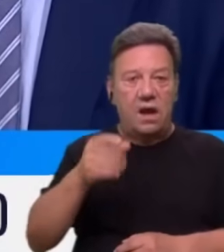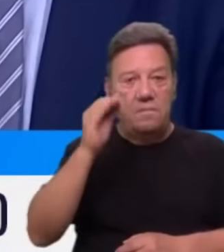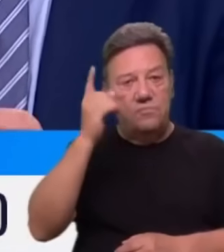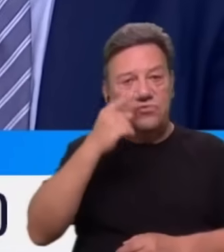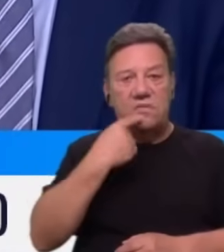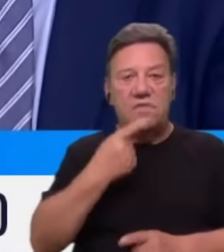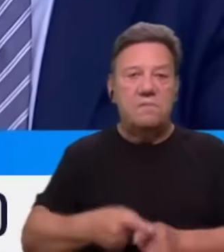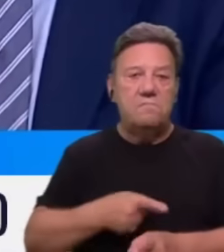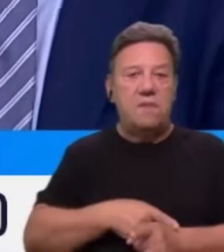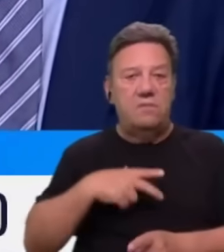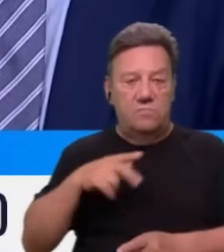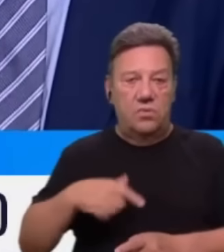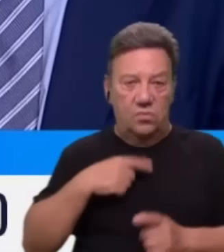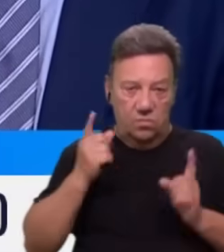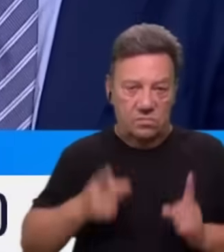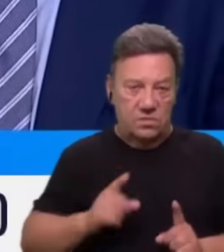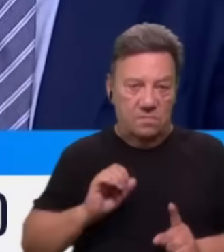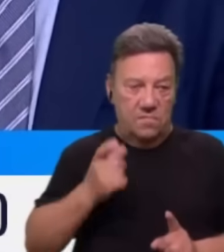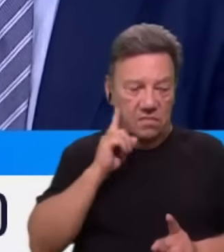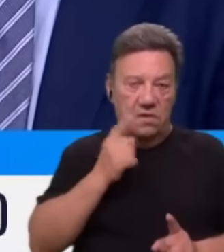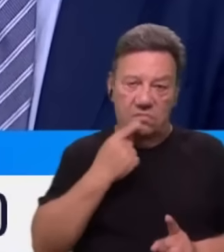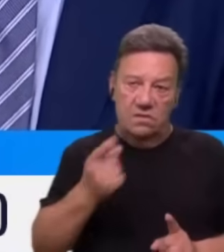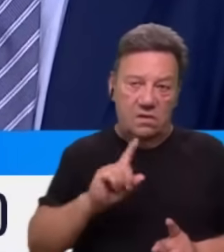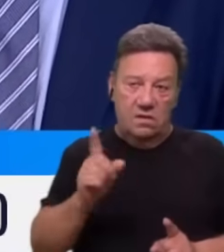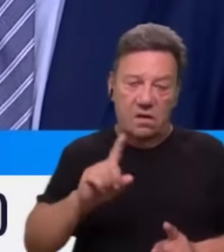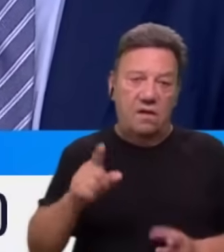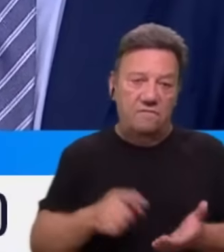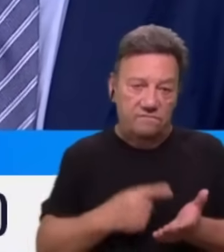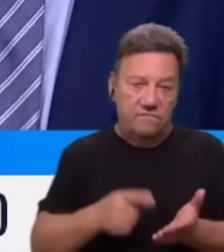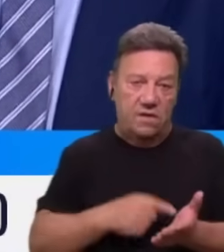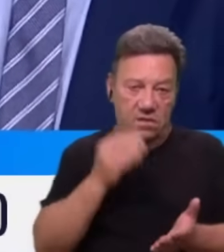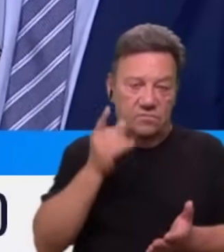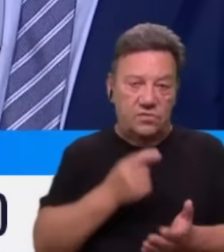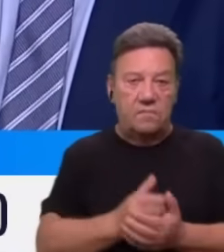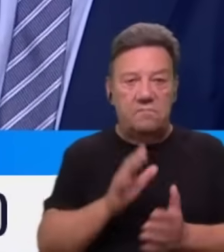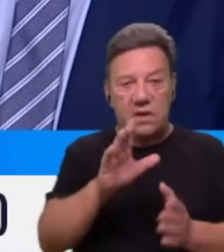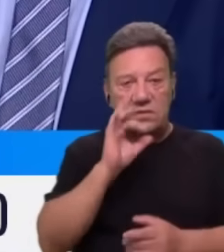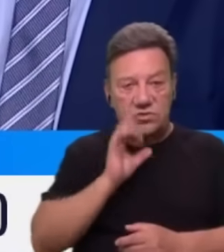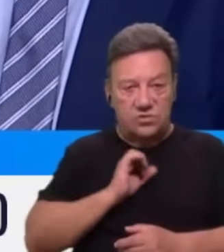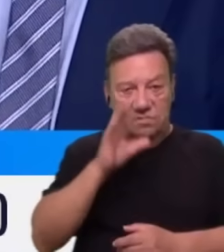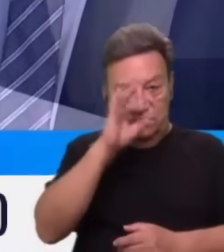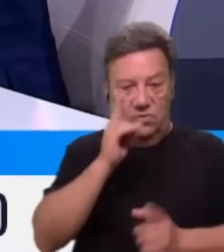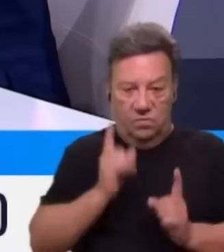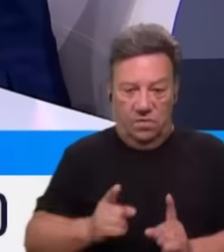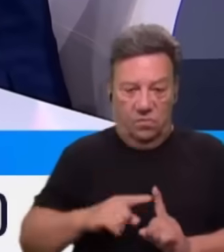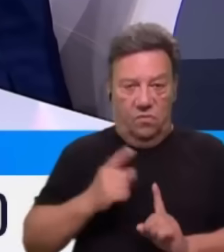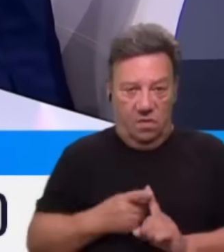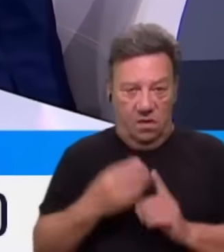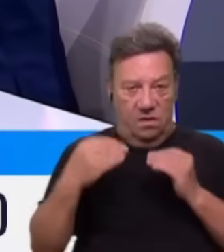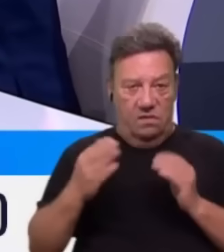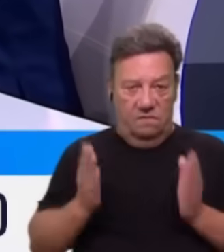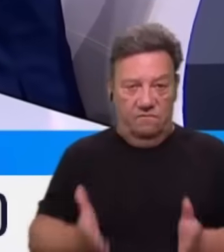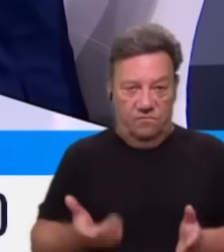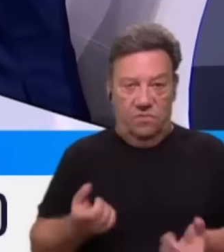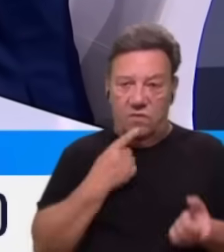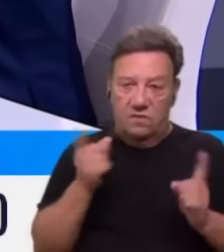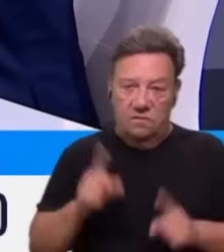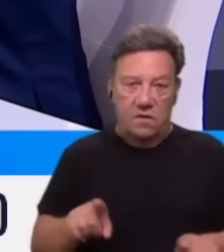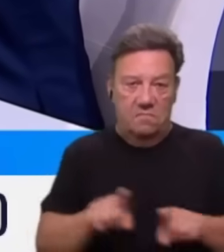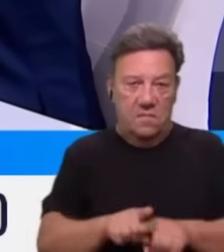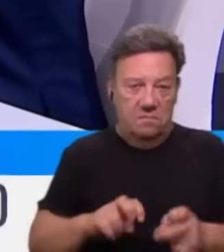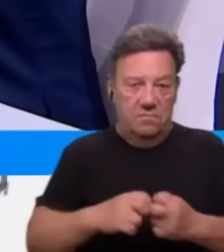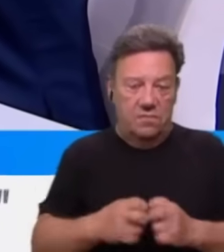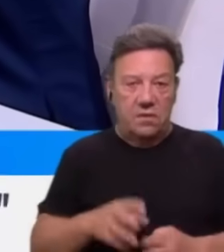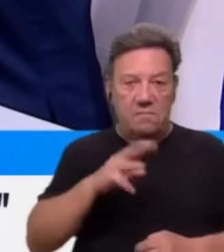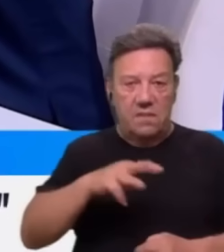e nós desde o primeiro dia a dizer à falta de propósito mas estamos a iniciar um ano letivo novamente com os mesmos